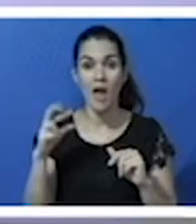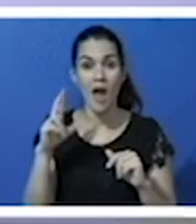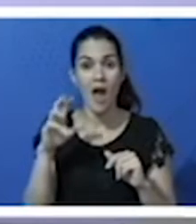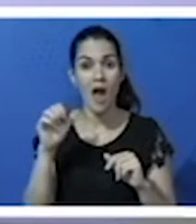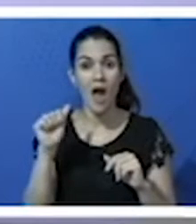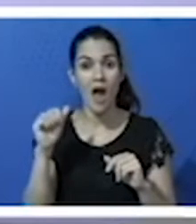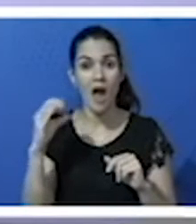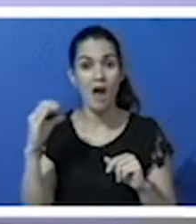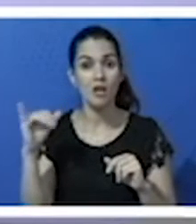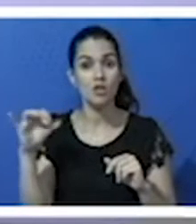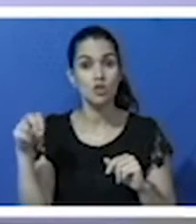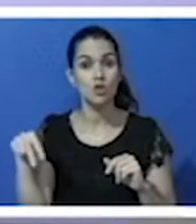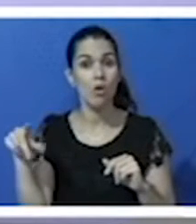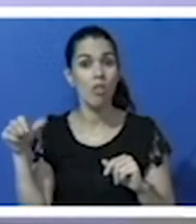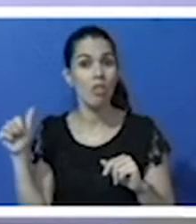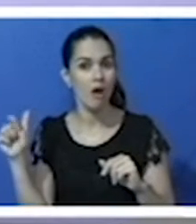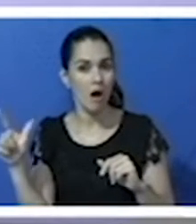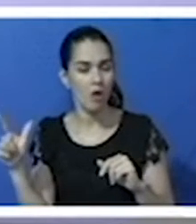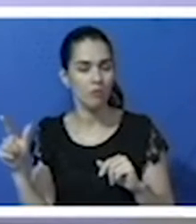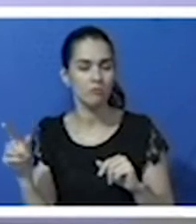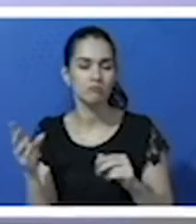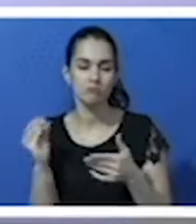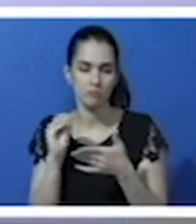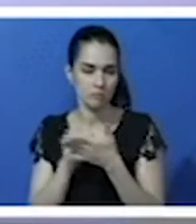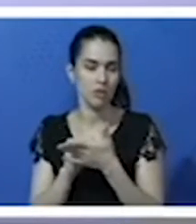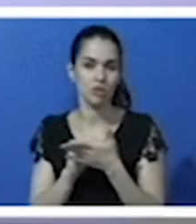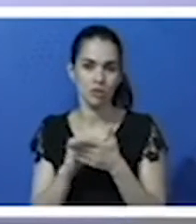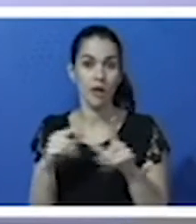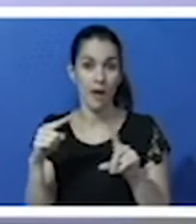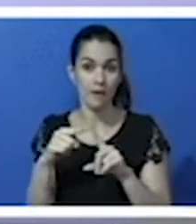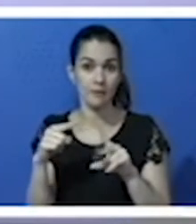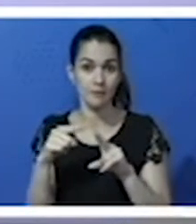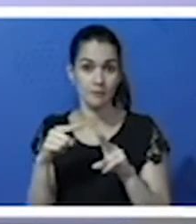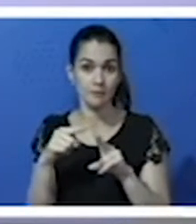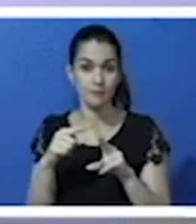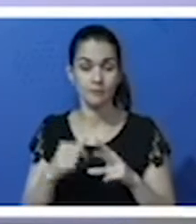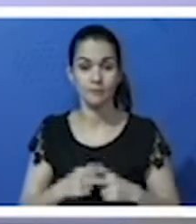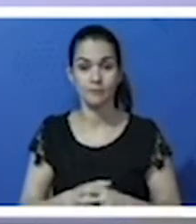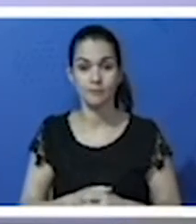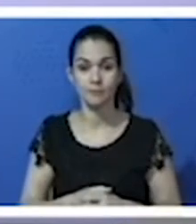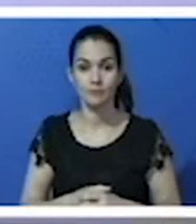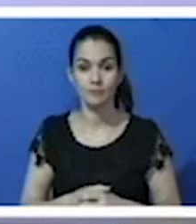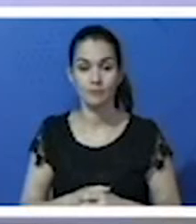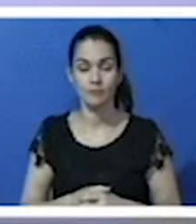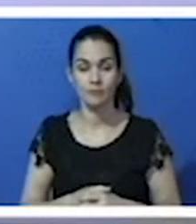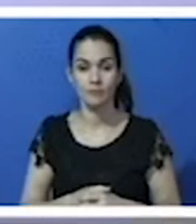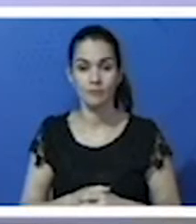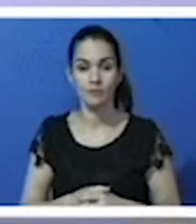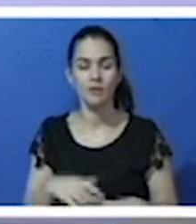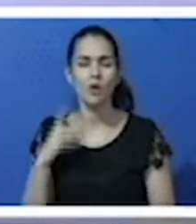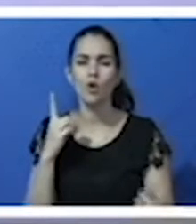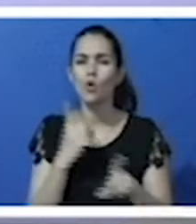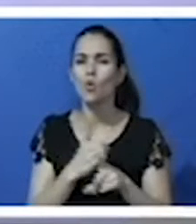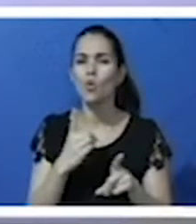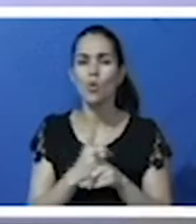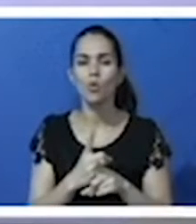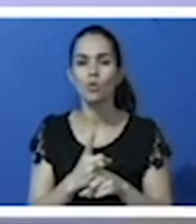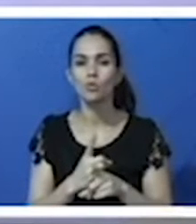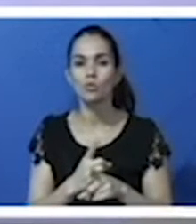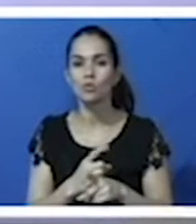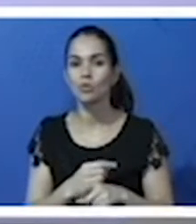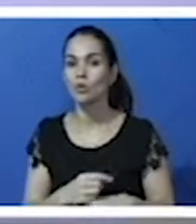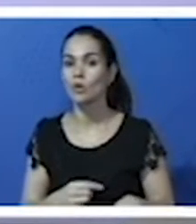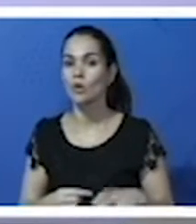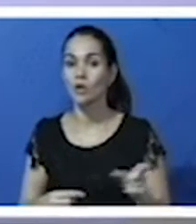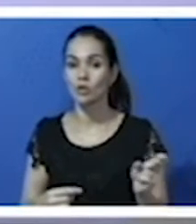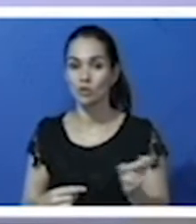raiz. Então, já encontramos dois valores de x, que é o mais